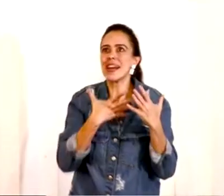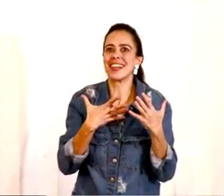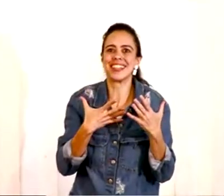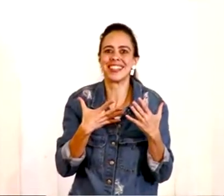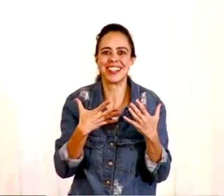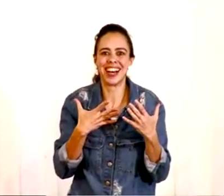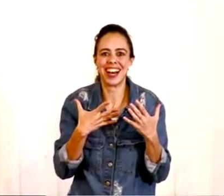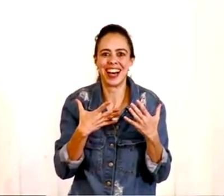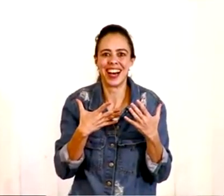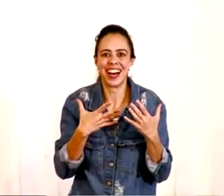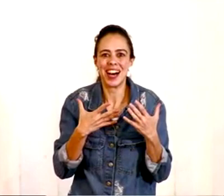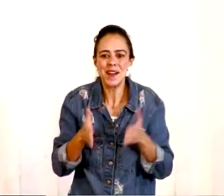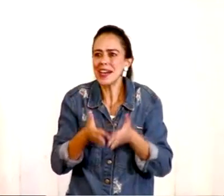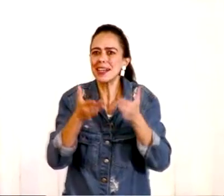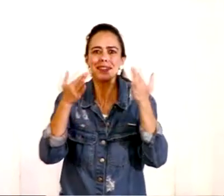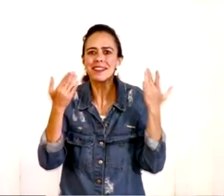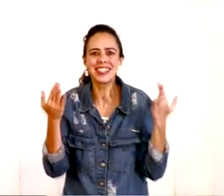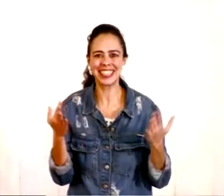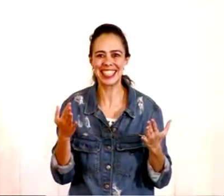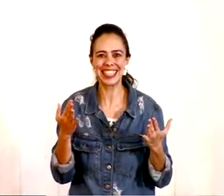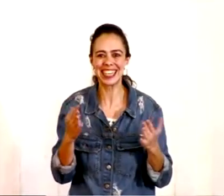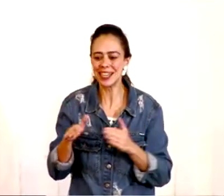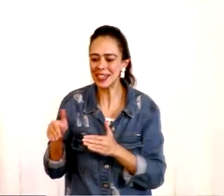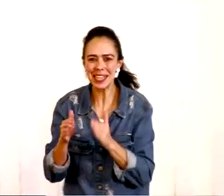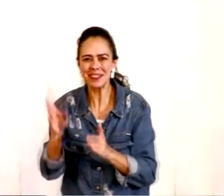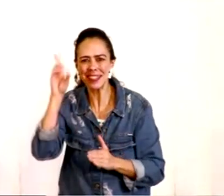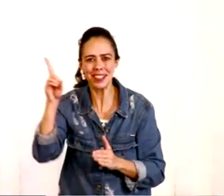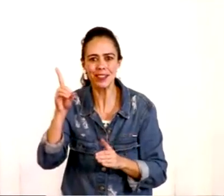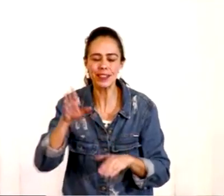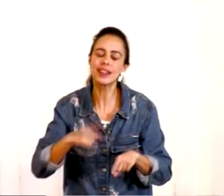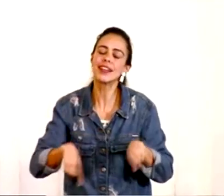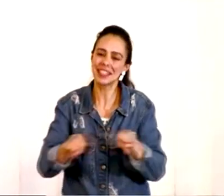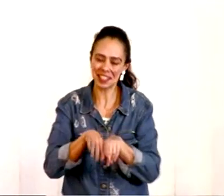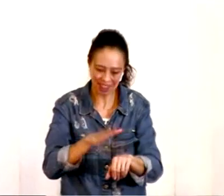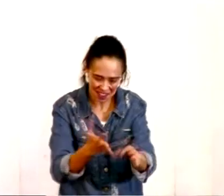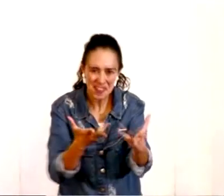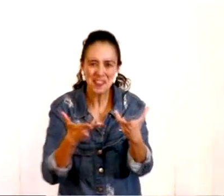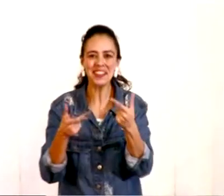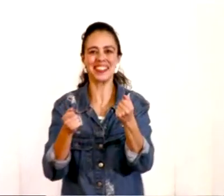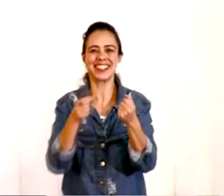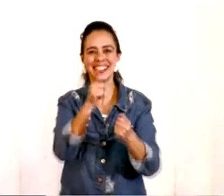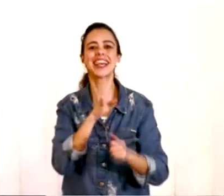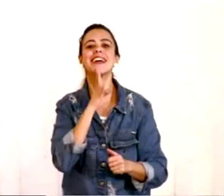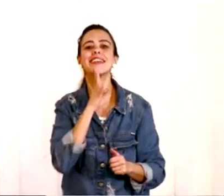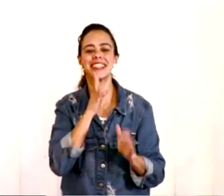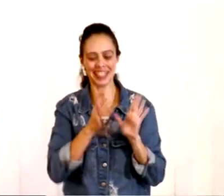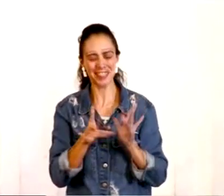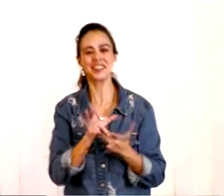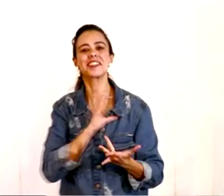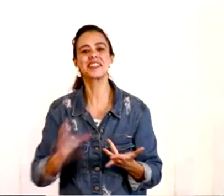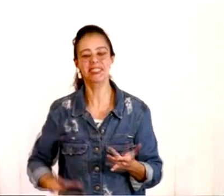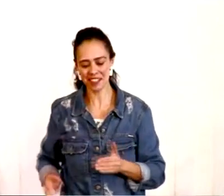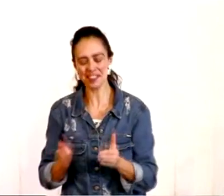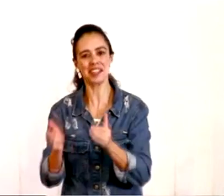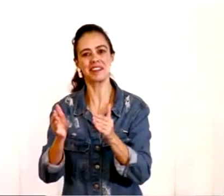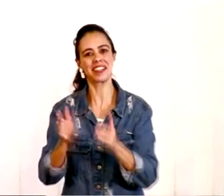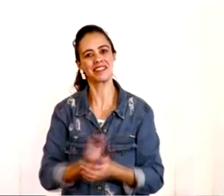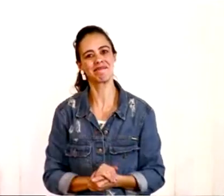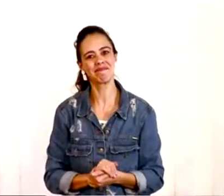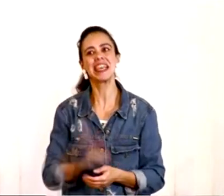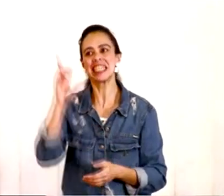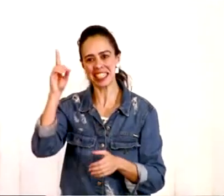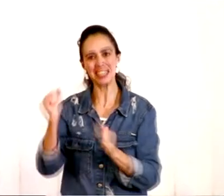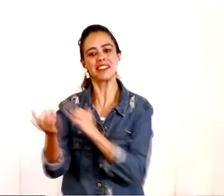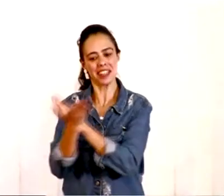um caminho, e um caminho verdadeiro. Esse caminho é o caminho de Cristo. Deus nos ajude